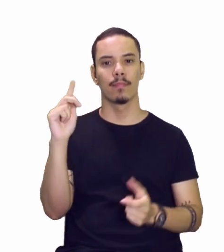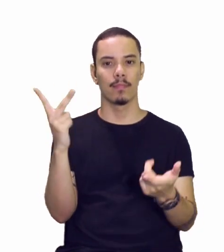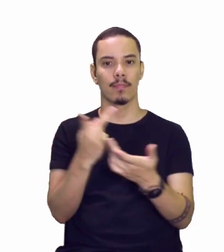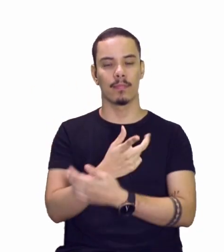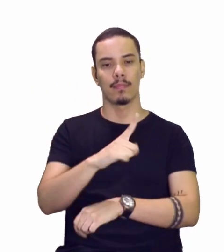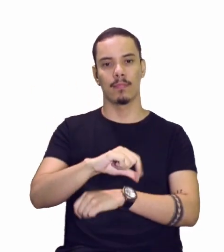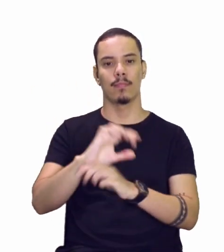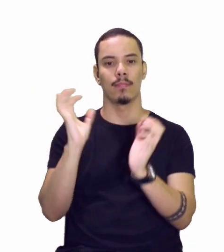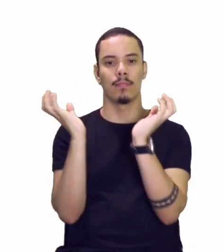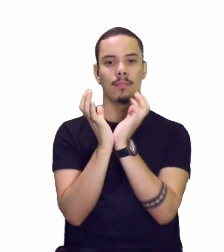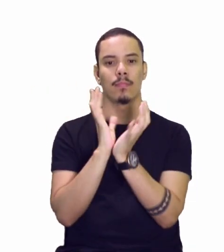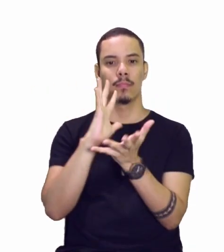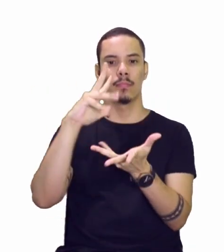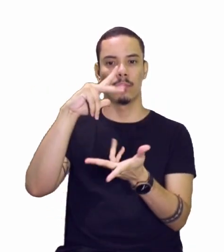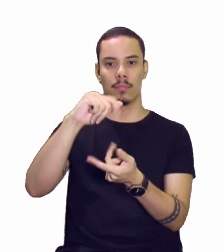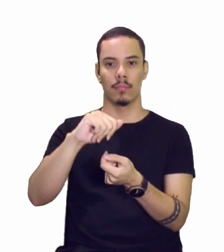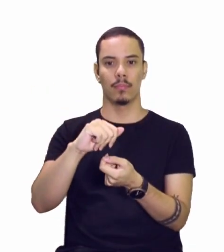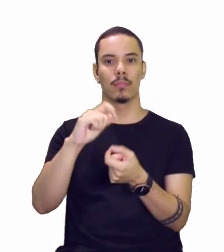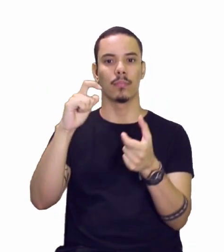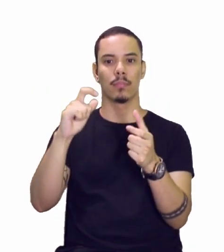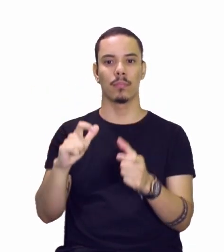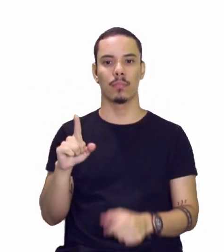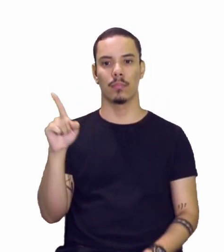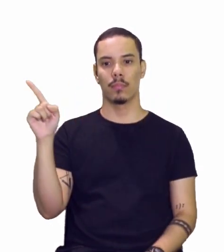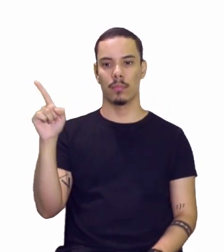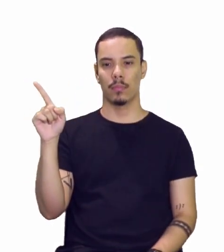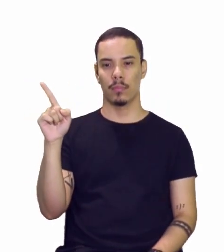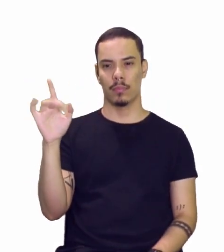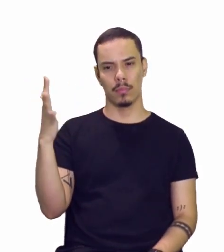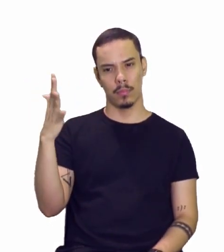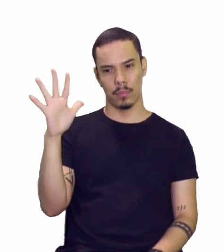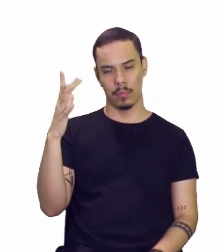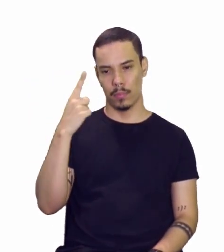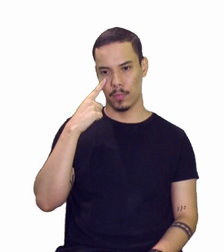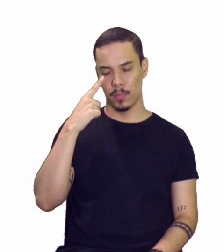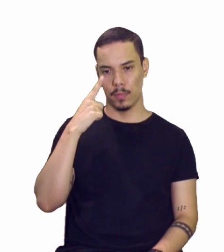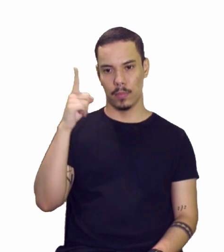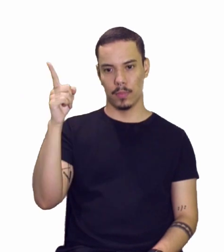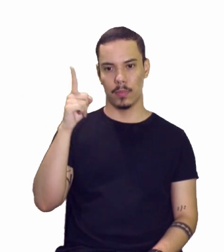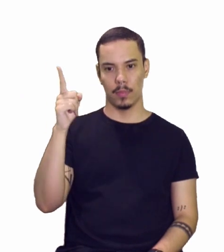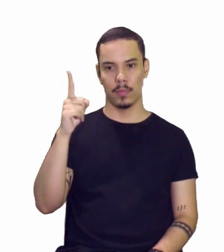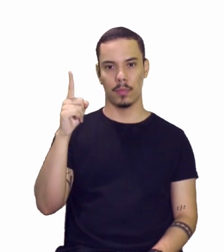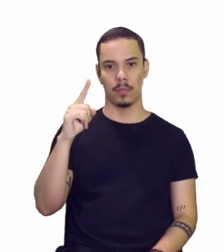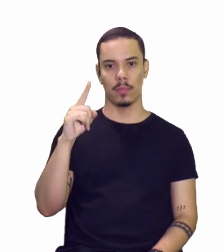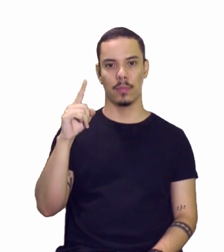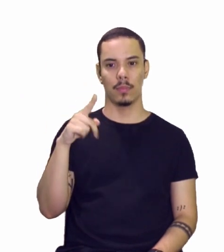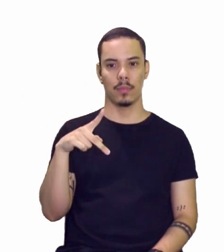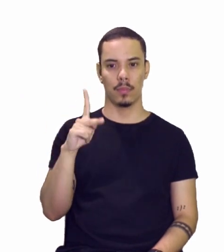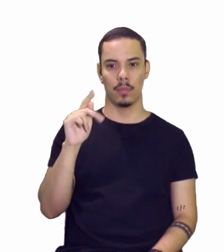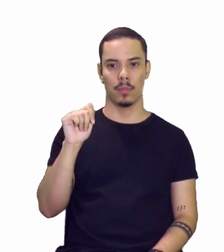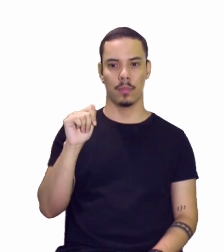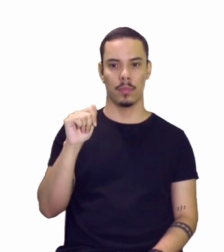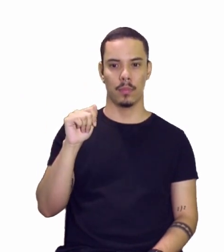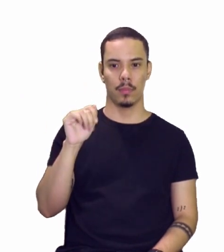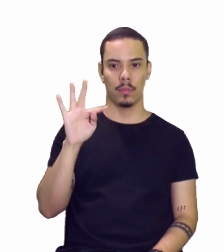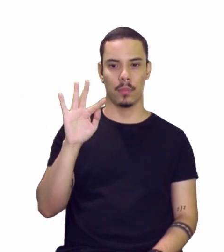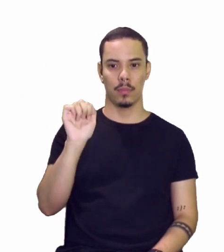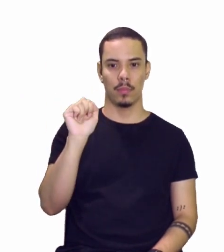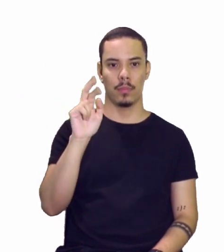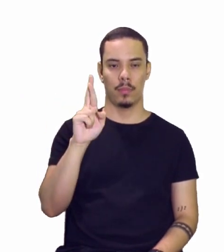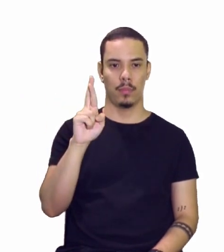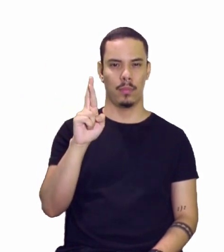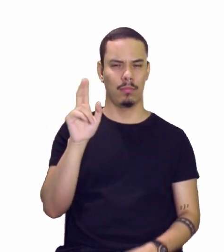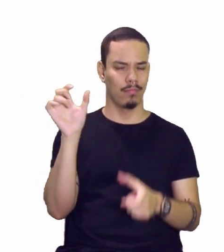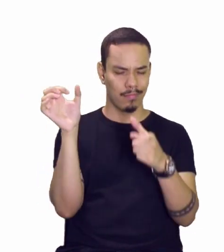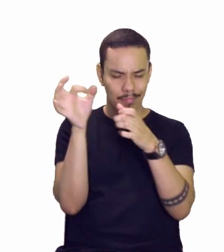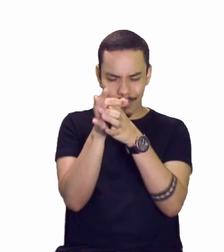Mundo? A Copa do Mundo vai ocorrer aqui, ó. Vou soltar um pontinho aqui, ó, no Catar. É isso aqui que está aparecendo, ó. Tá